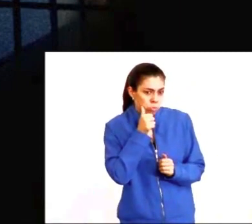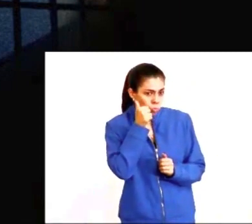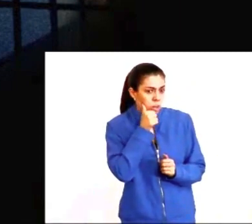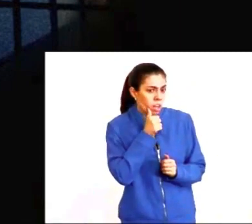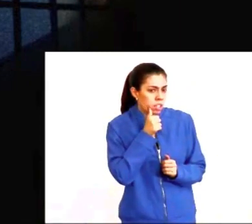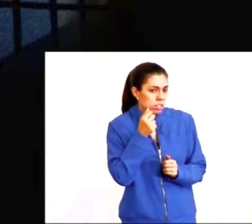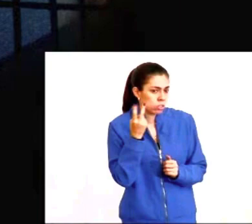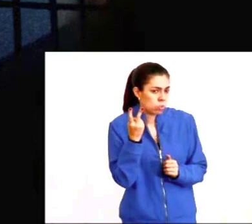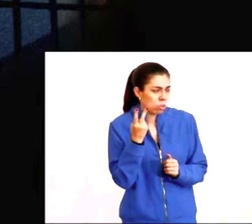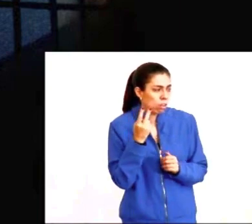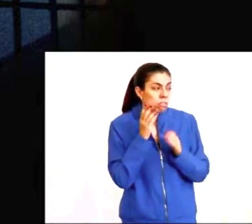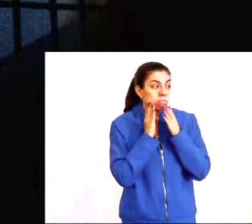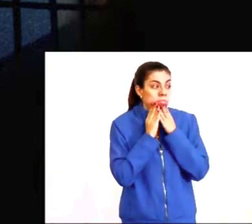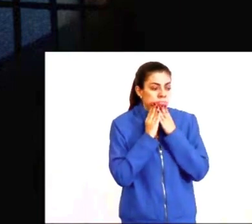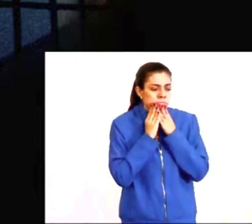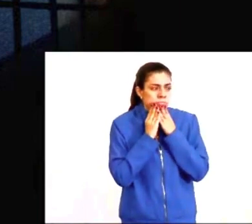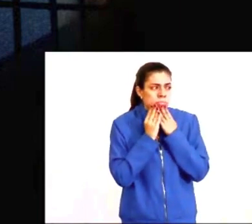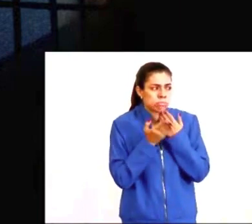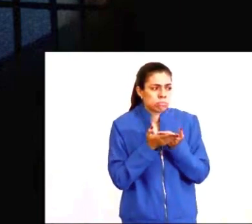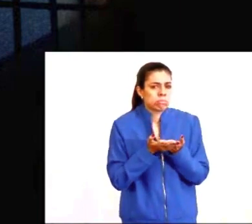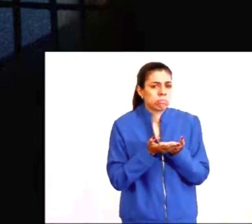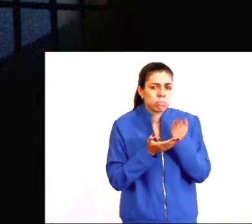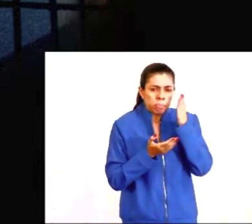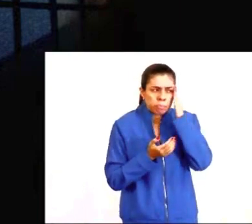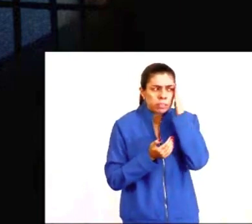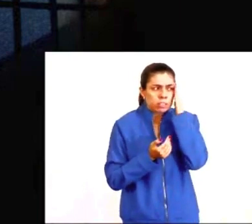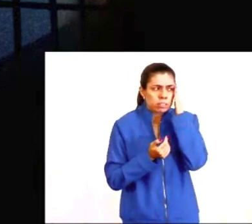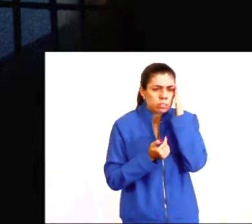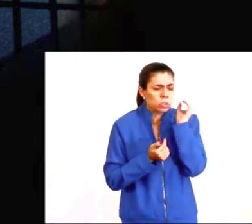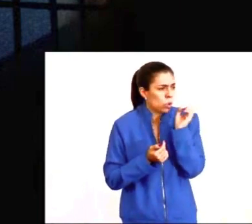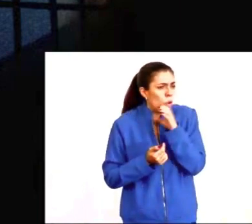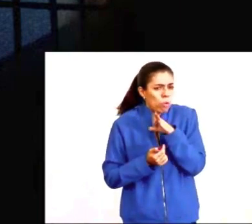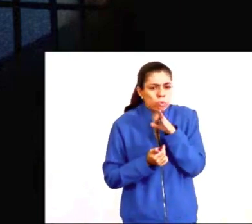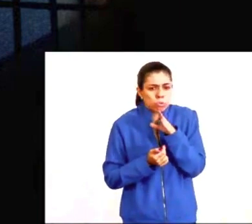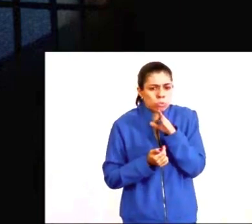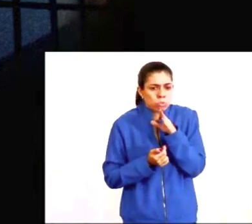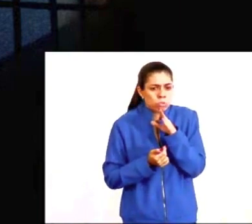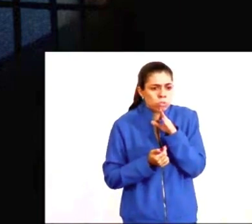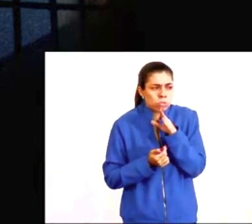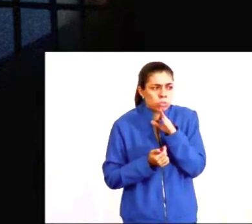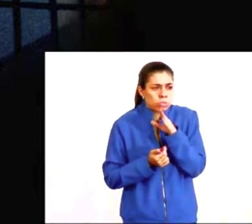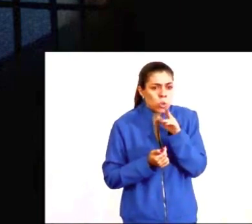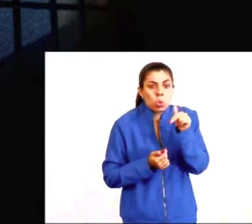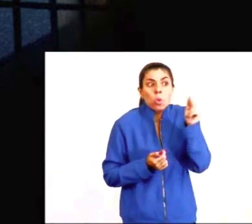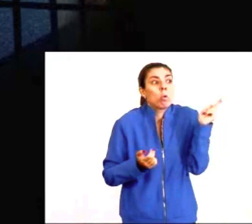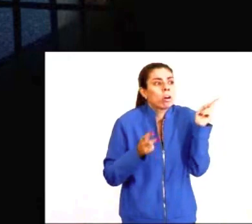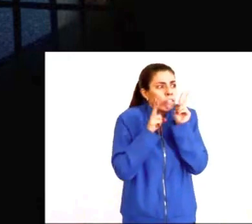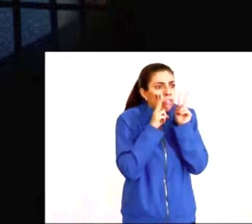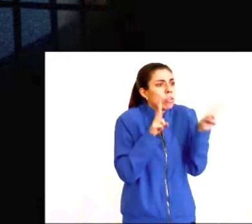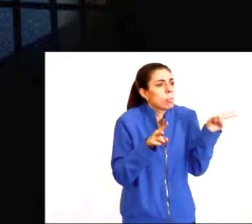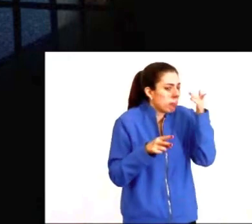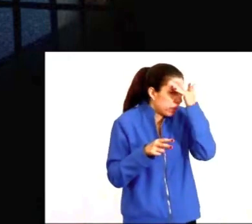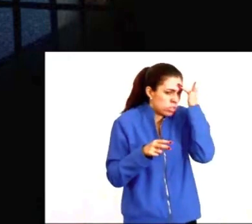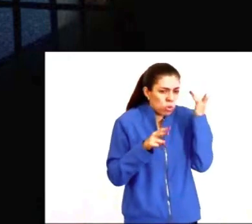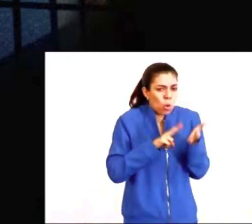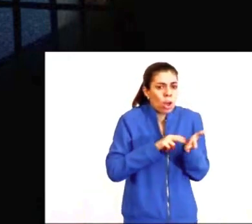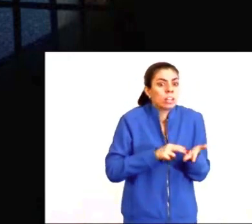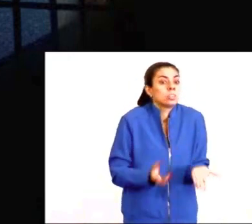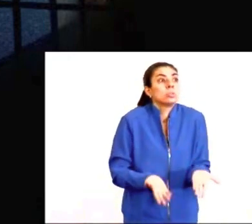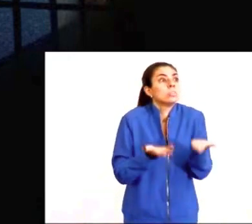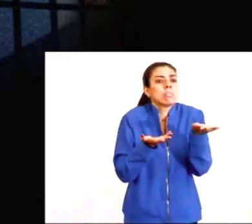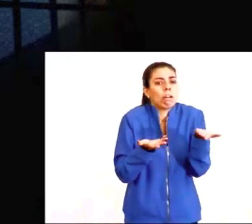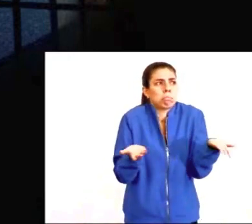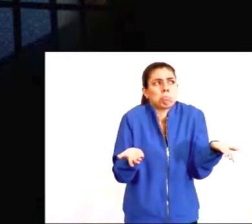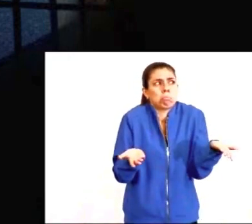ressurreição traz consigo algo novo também, um encaminhamento dos discípulos para um outro